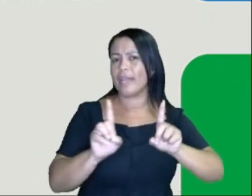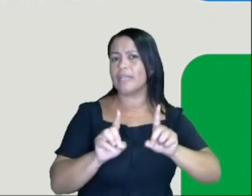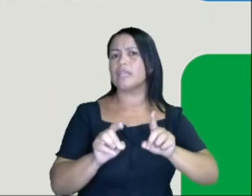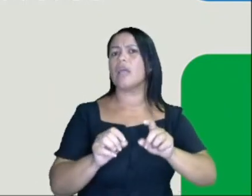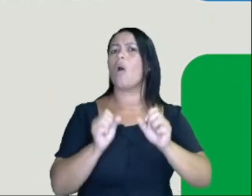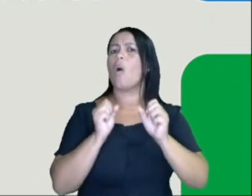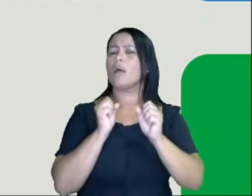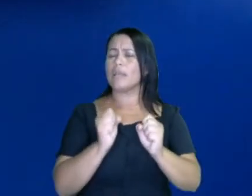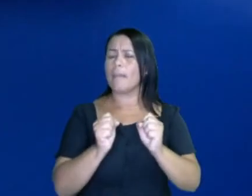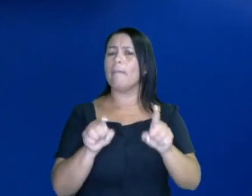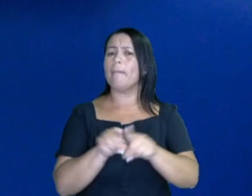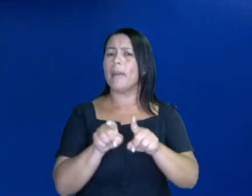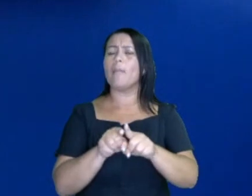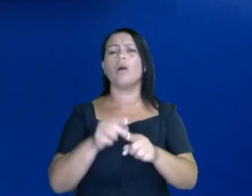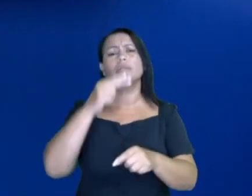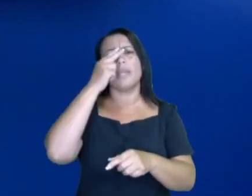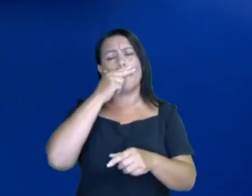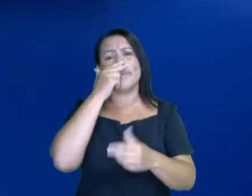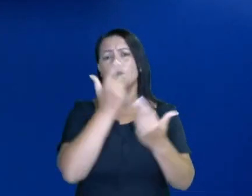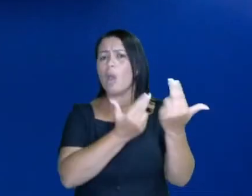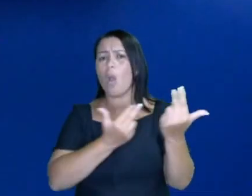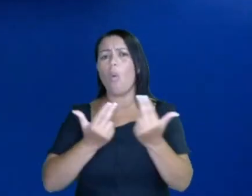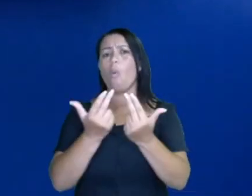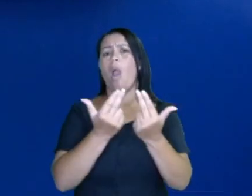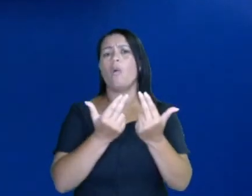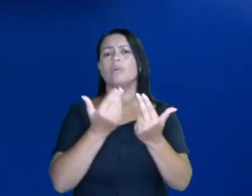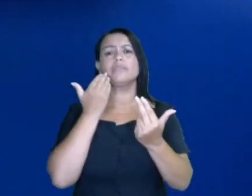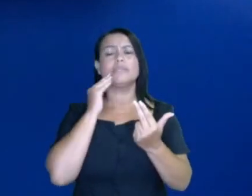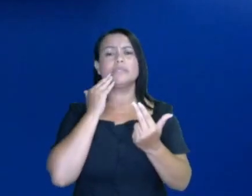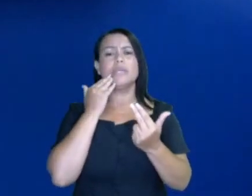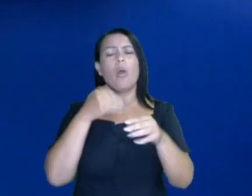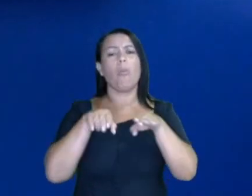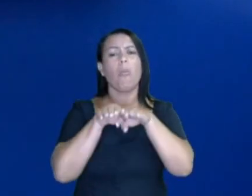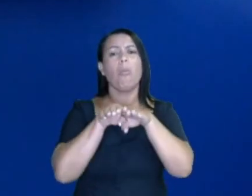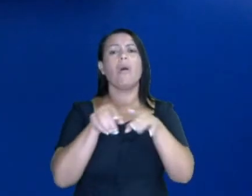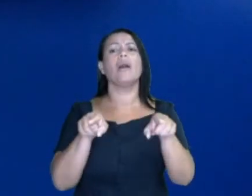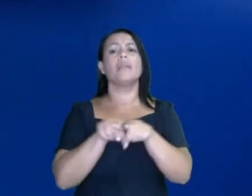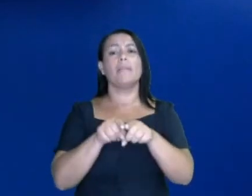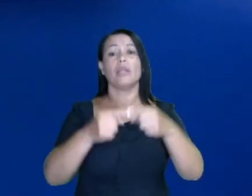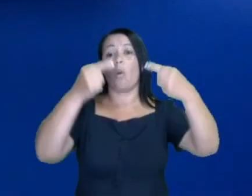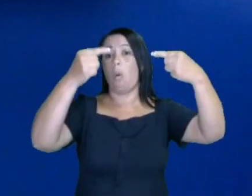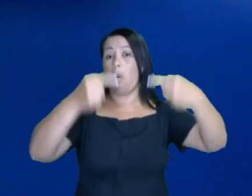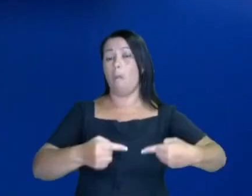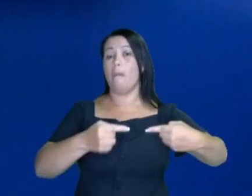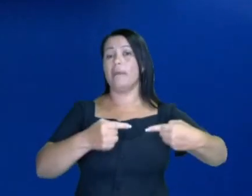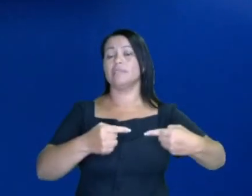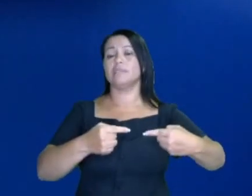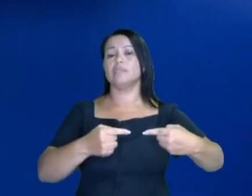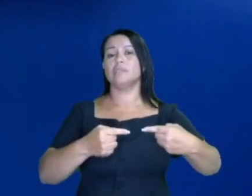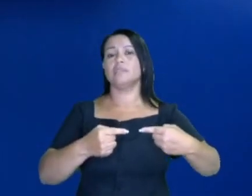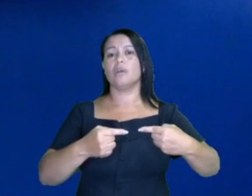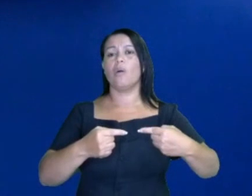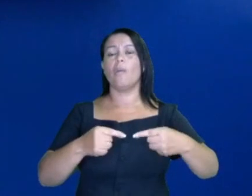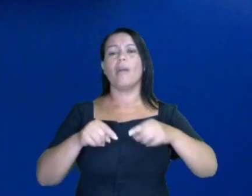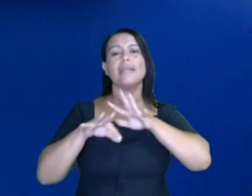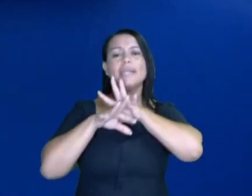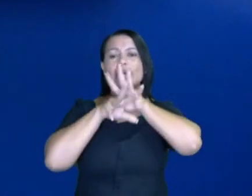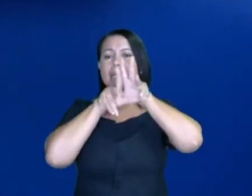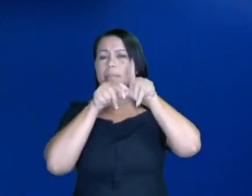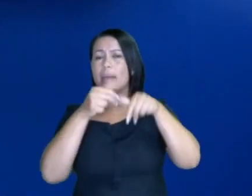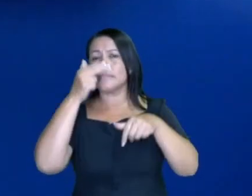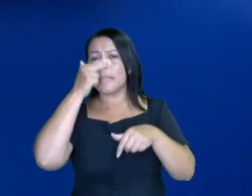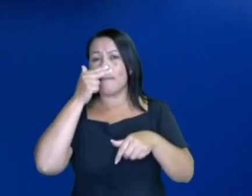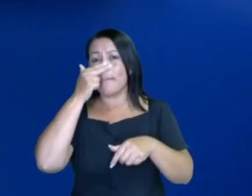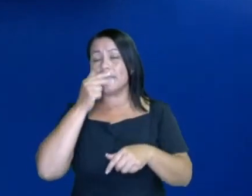Podem ocorrer entre animais da mesma espécie. Portanto, uma competição entre animais da mesma espécie